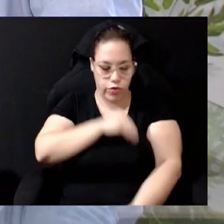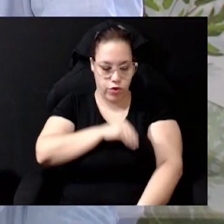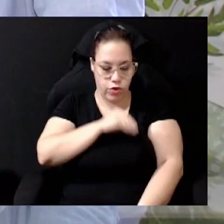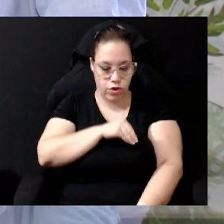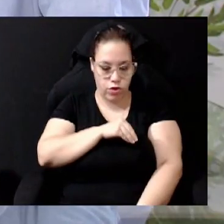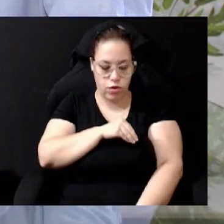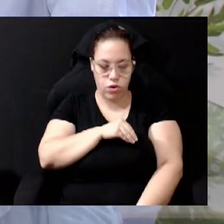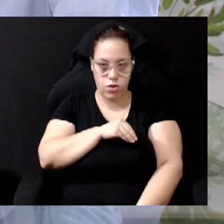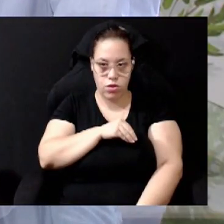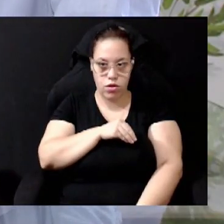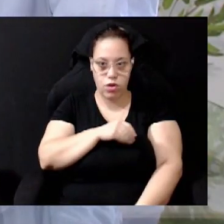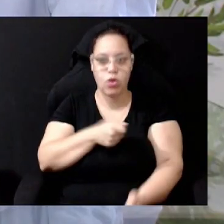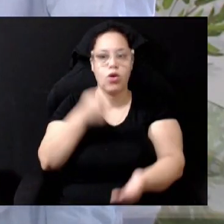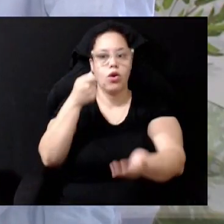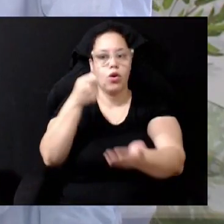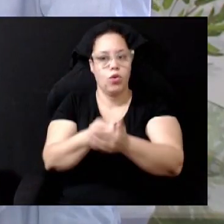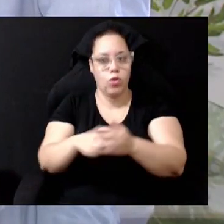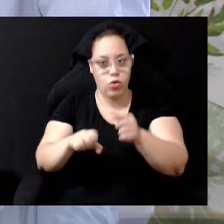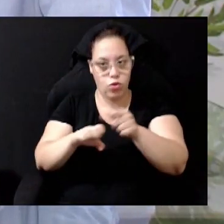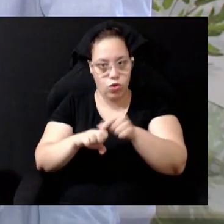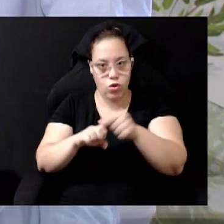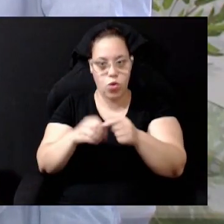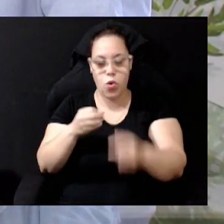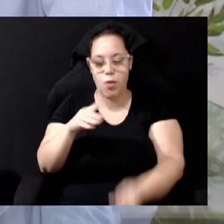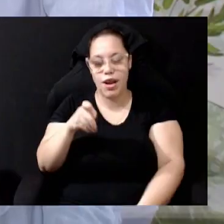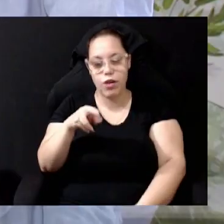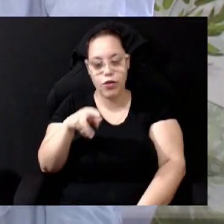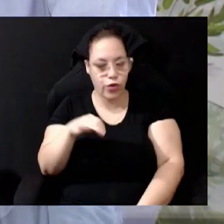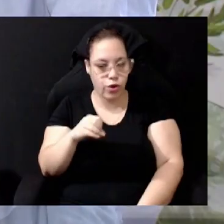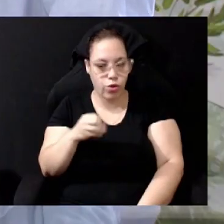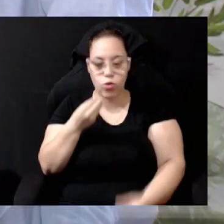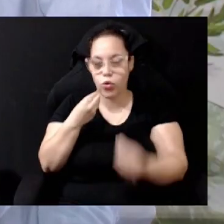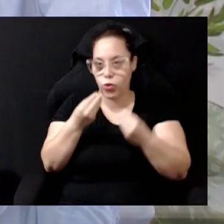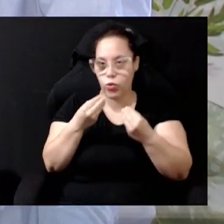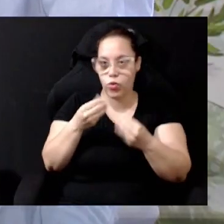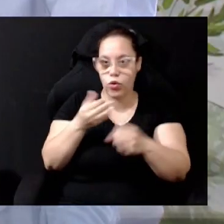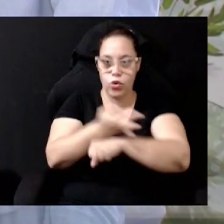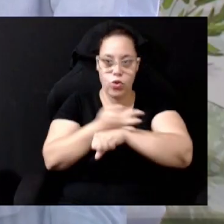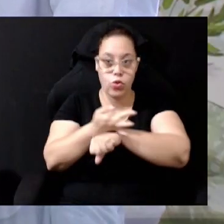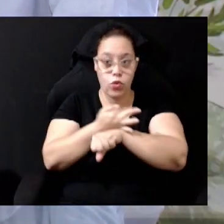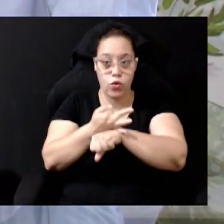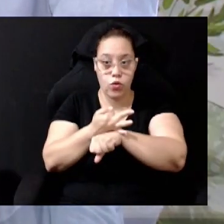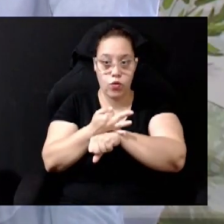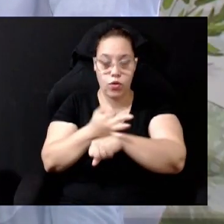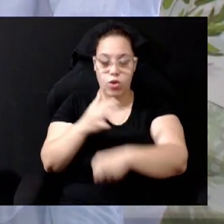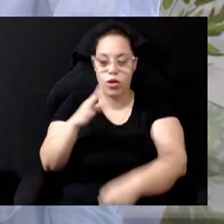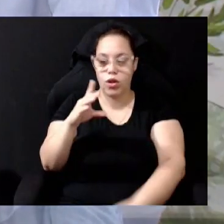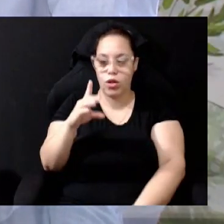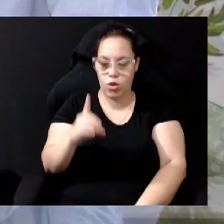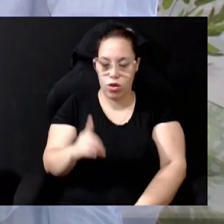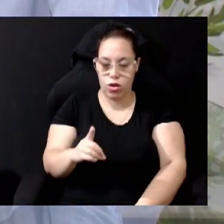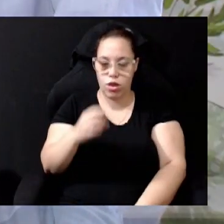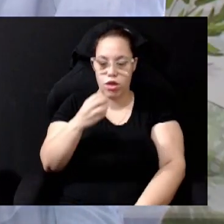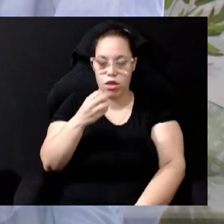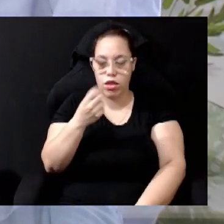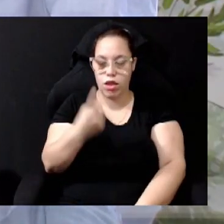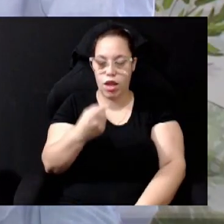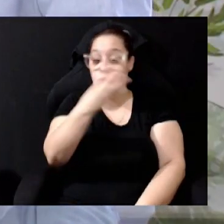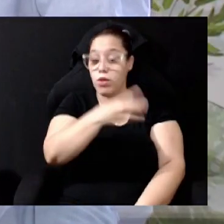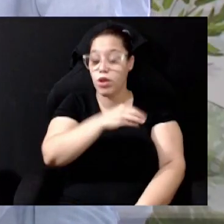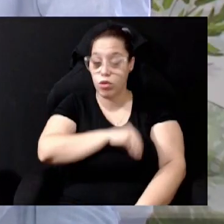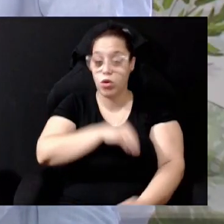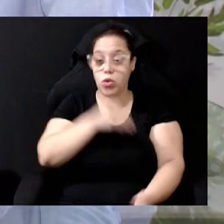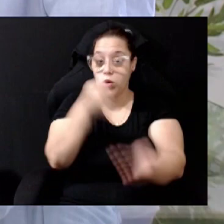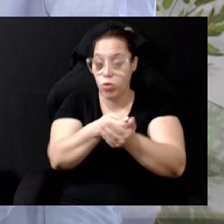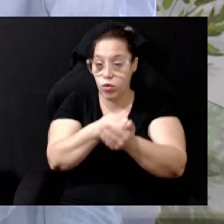cabe ao empregador pagar os benefícios, assim como férias, assim como o 13º. Então ele tem a obrigação de pagar.